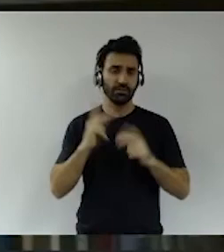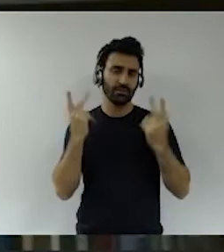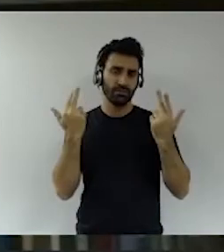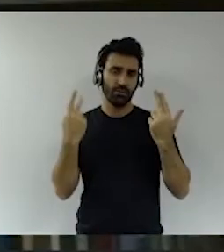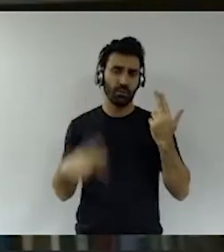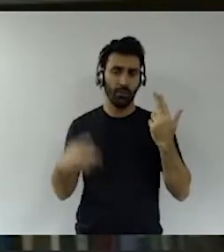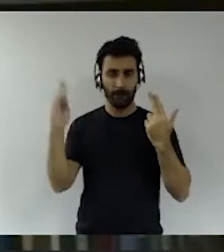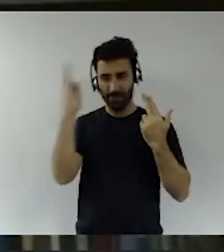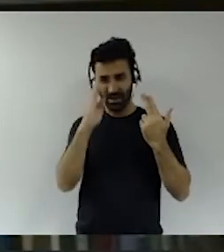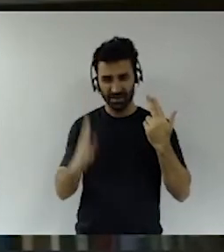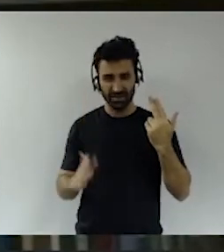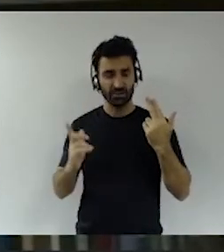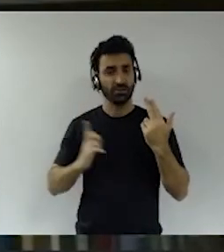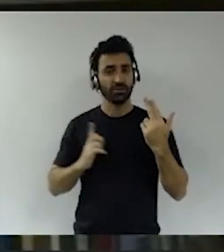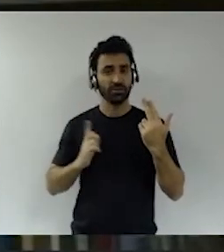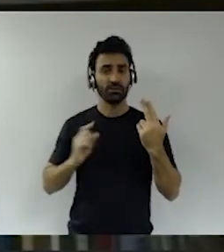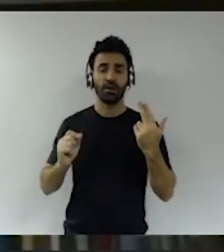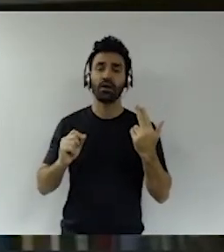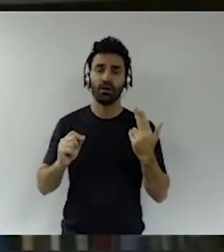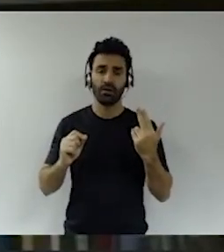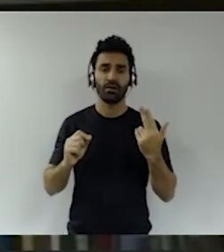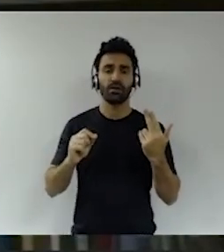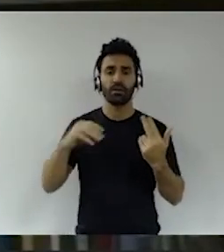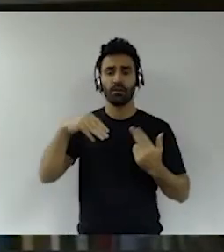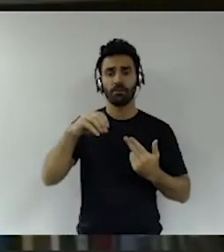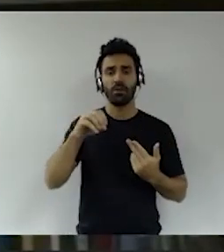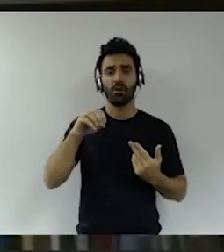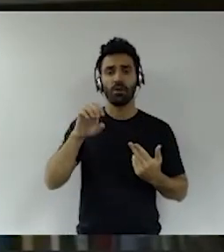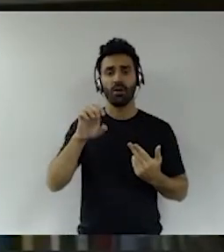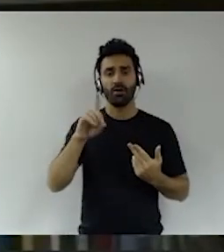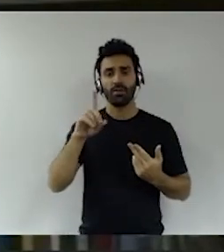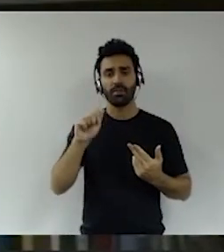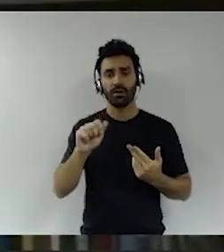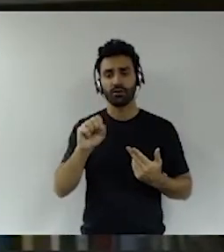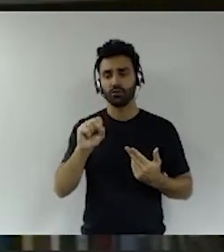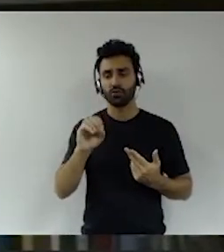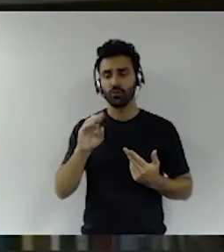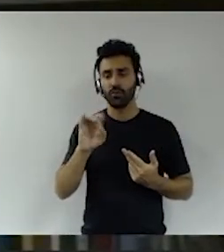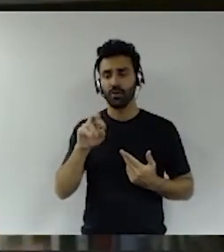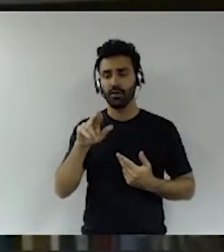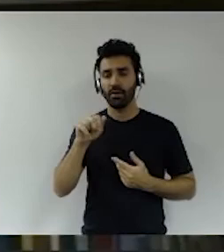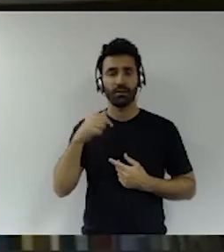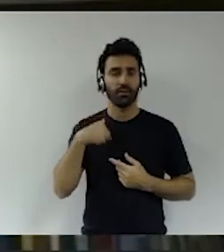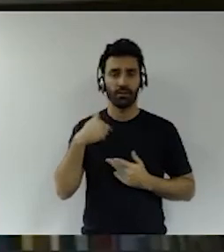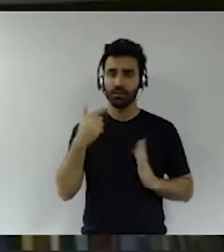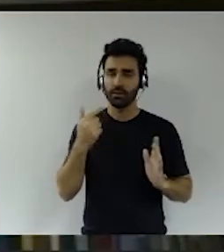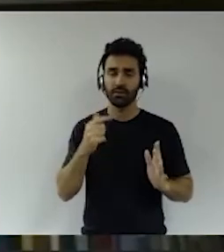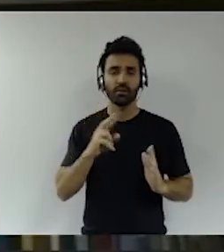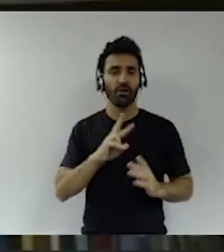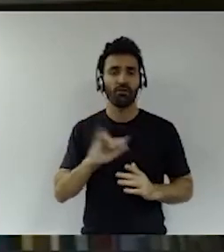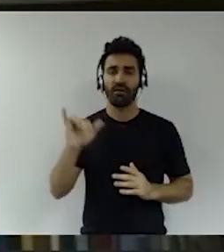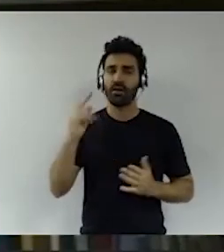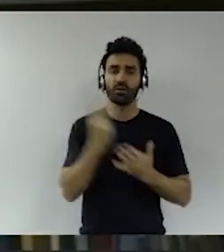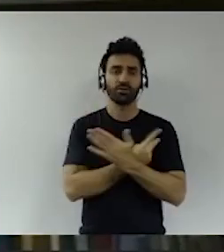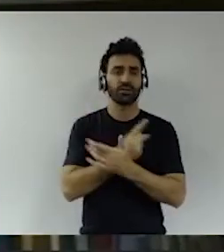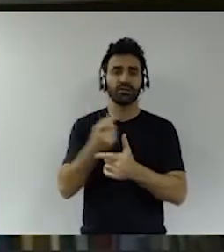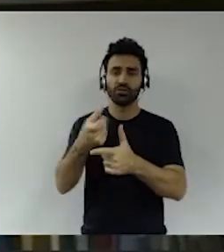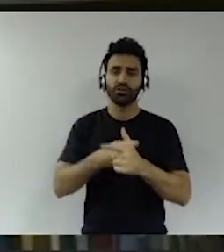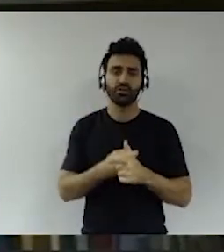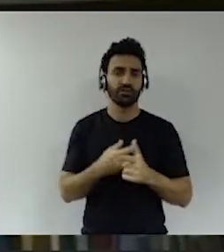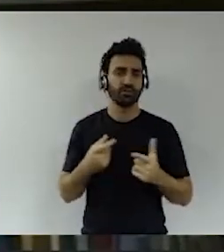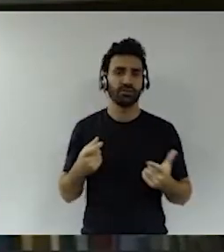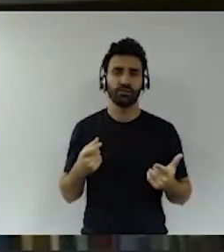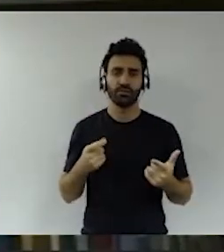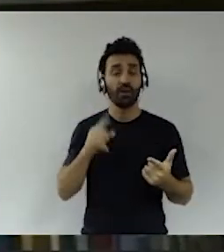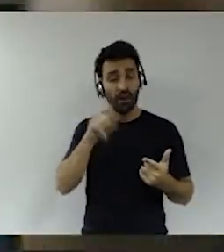Brasil, que emite a sua moeda soberana, não corre o risco de ficar inadimplente na sua própria moeda. Isso é um